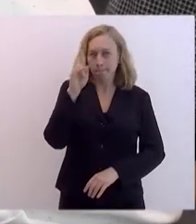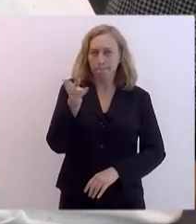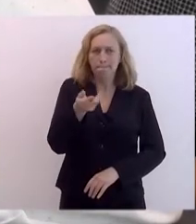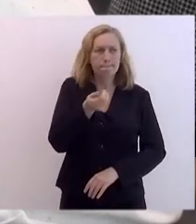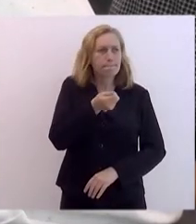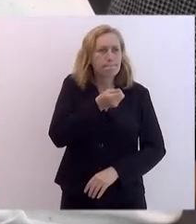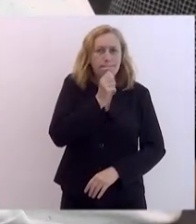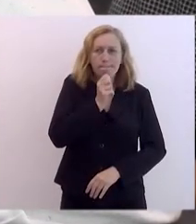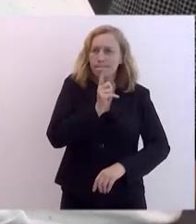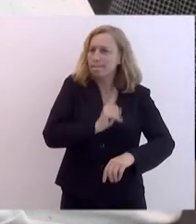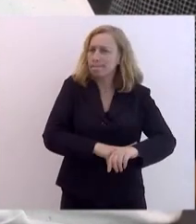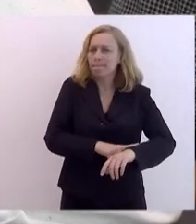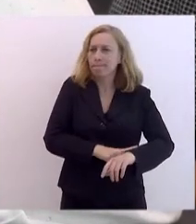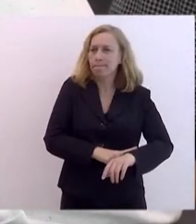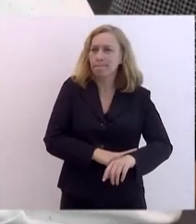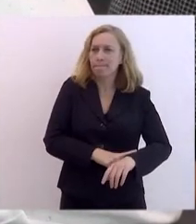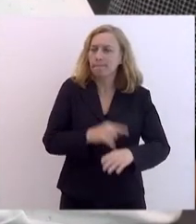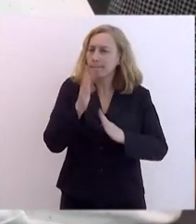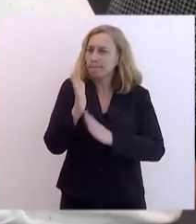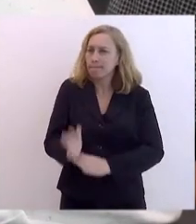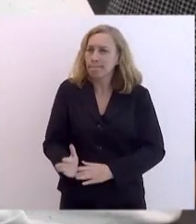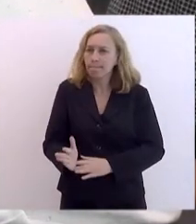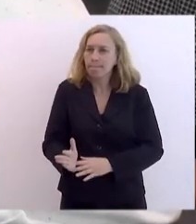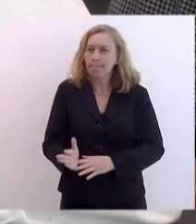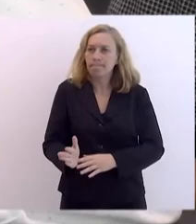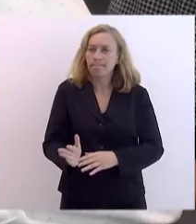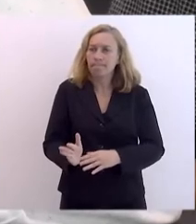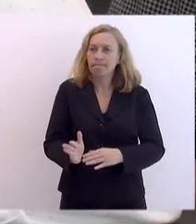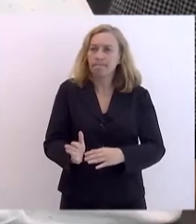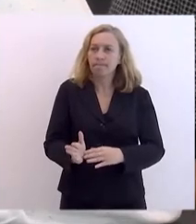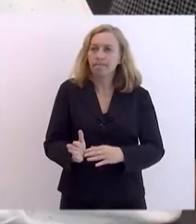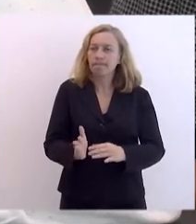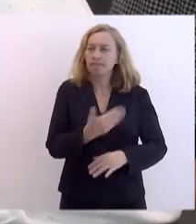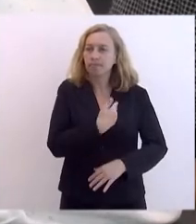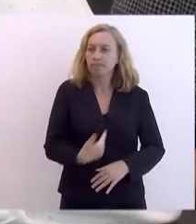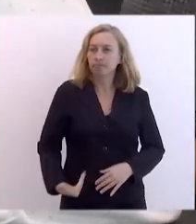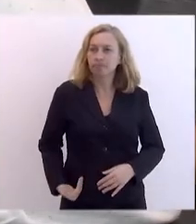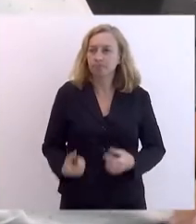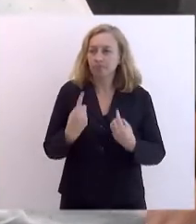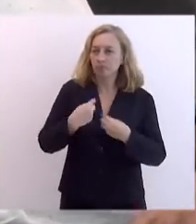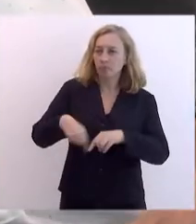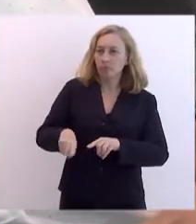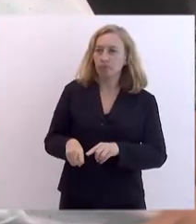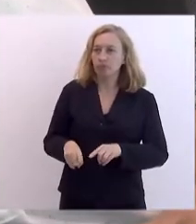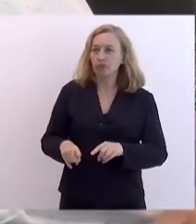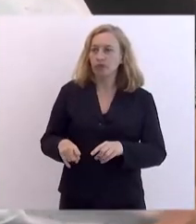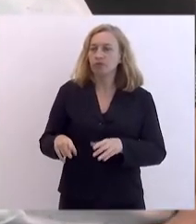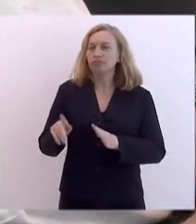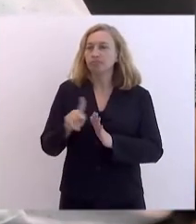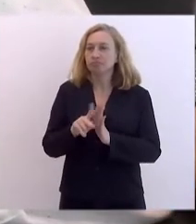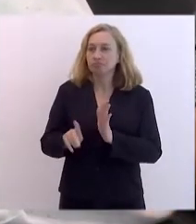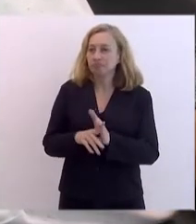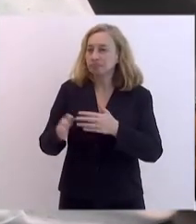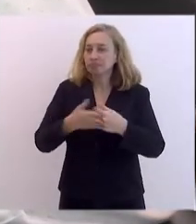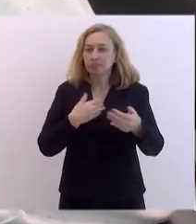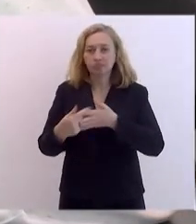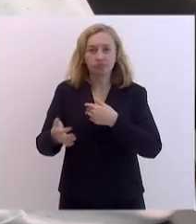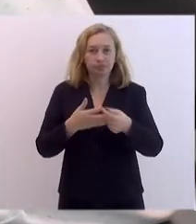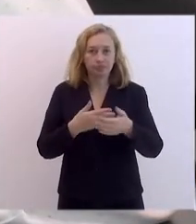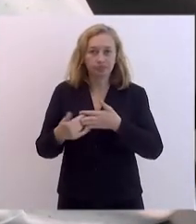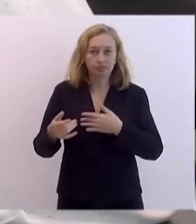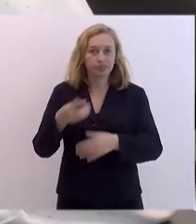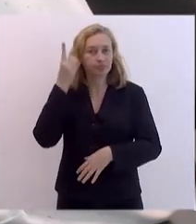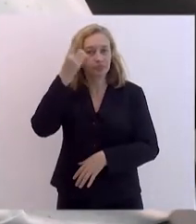faz com que a sua lealdade ao governo signifique adversidade aos projetos de qualquer deputado, seja do governo ou da